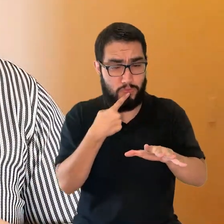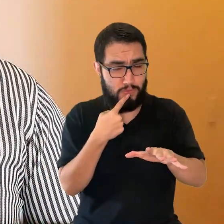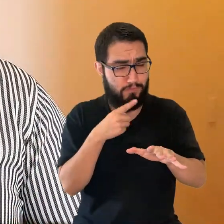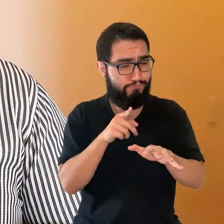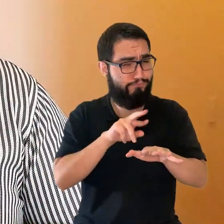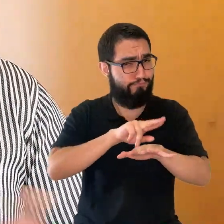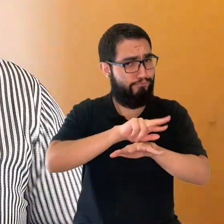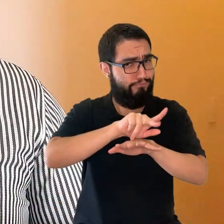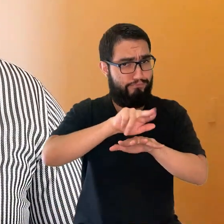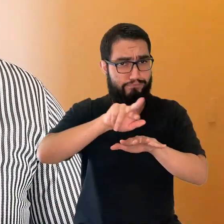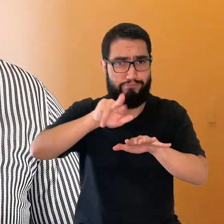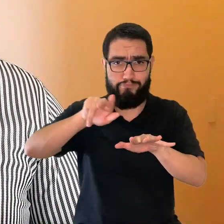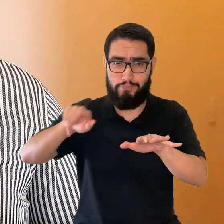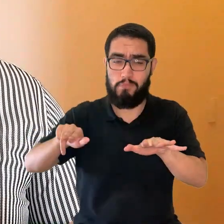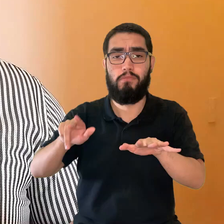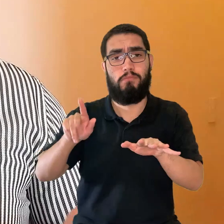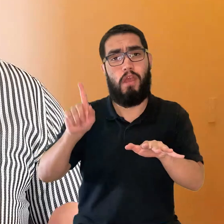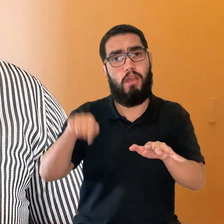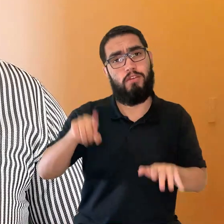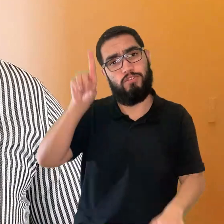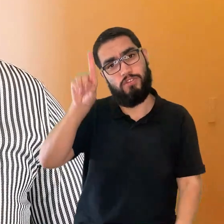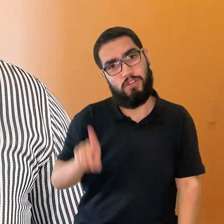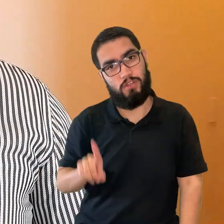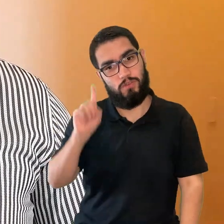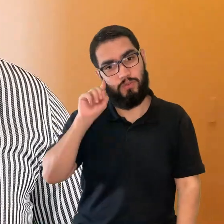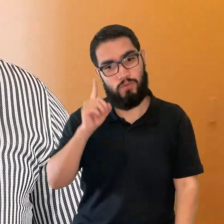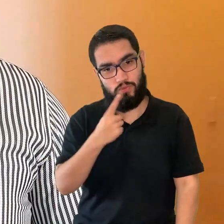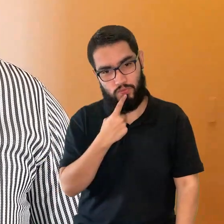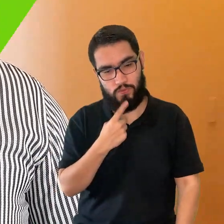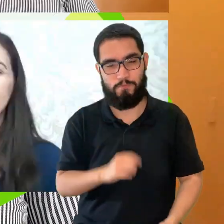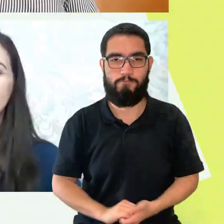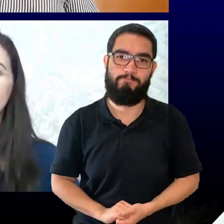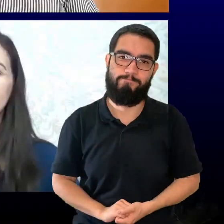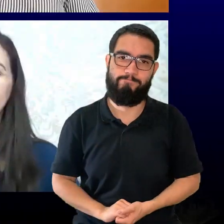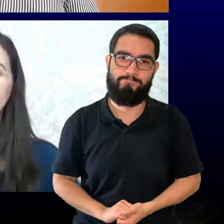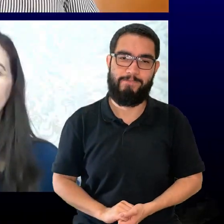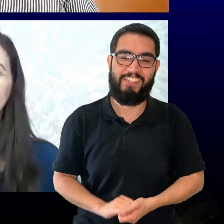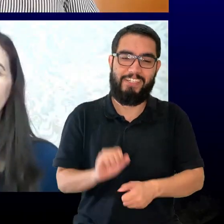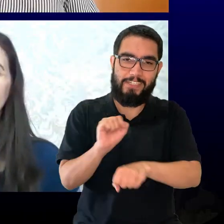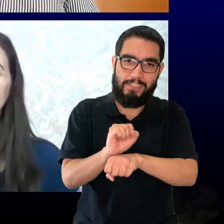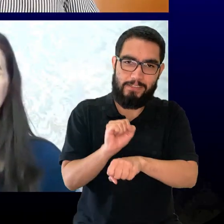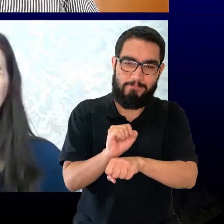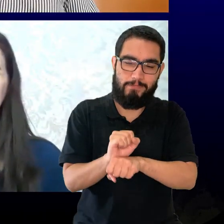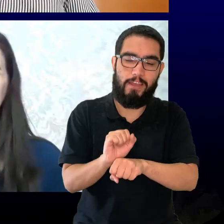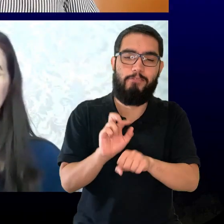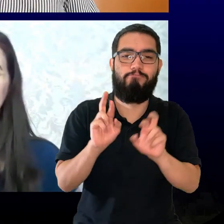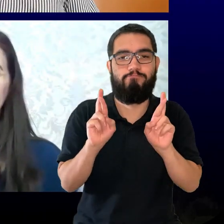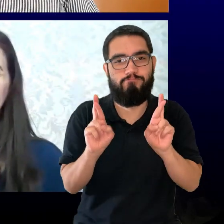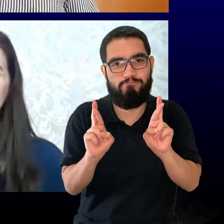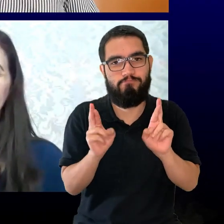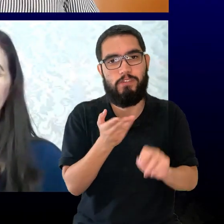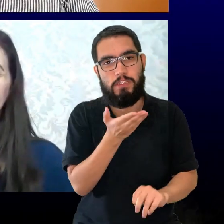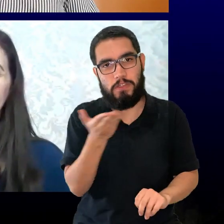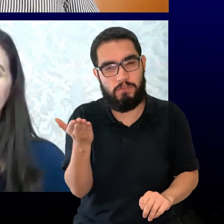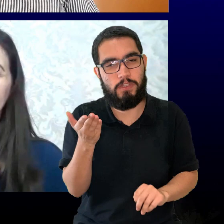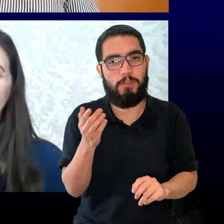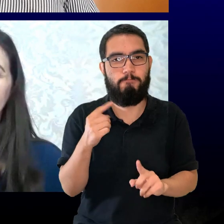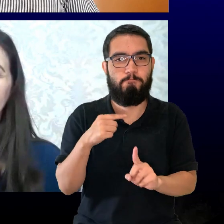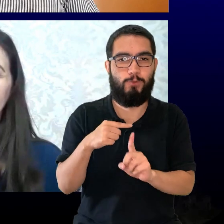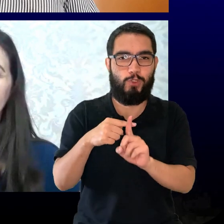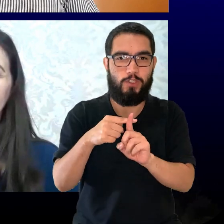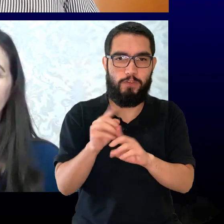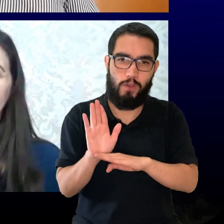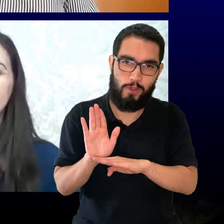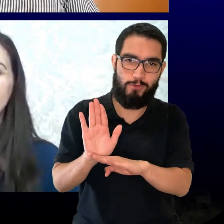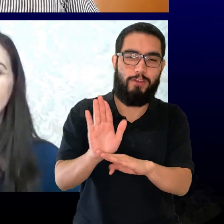surdos dentro dos mais variados ambientes, que é direito deles, não é verdade? Eu espero aqui ter deixado uma contribuição positiva